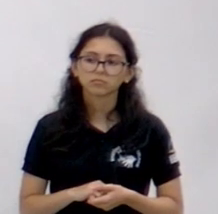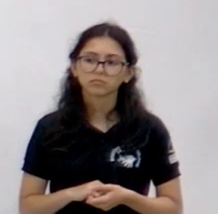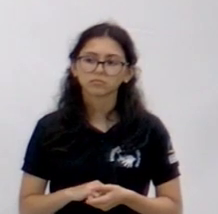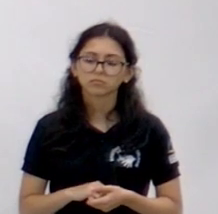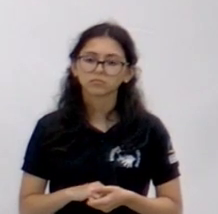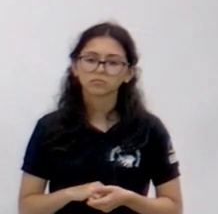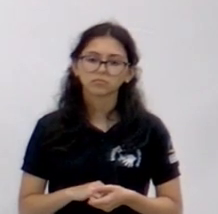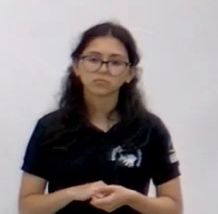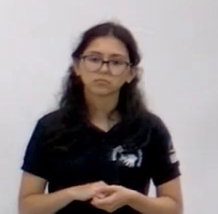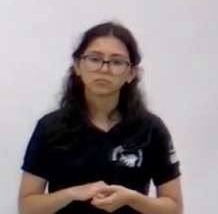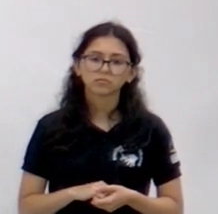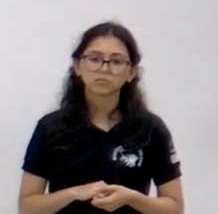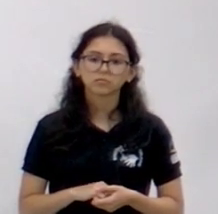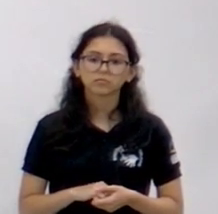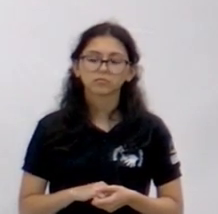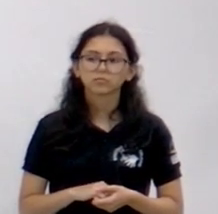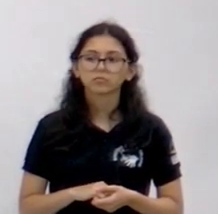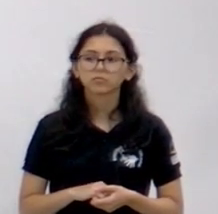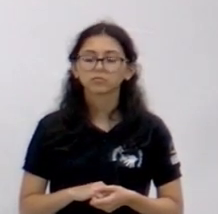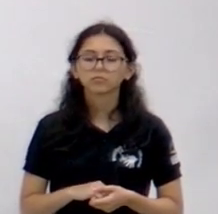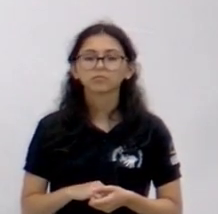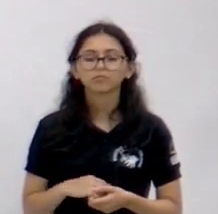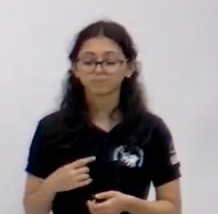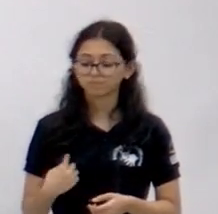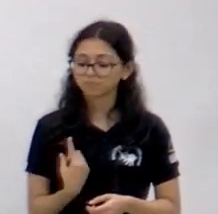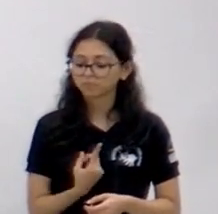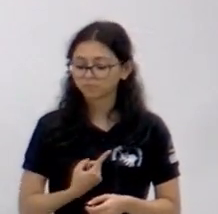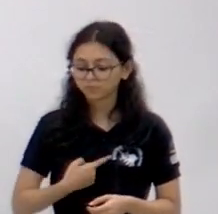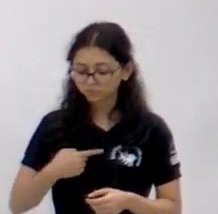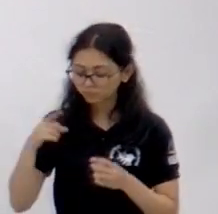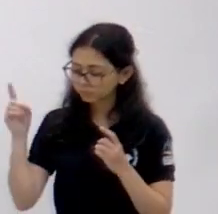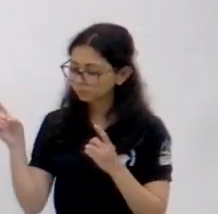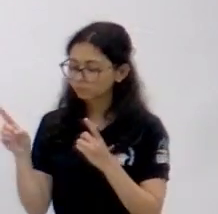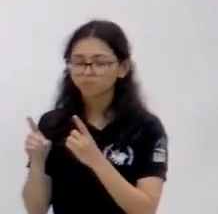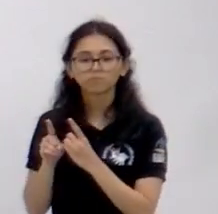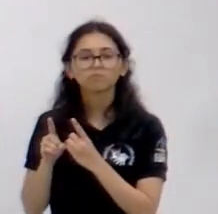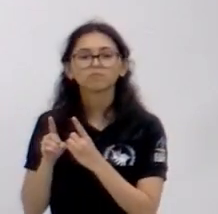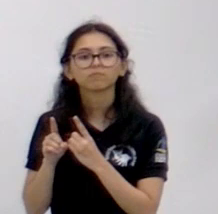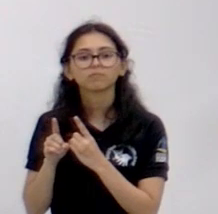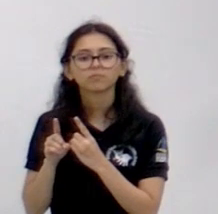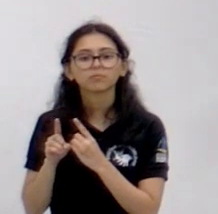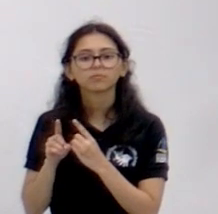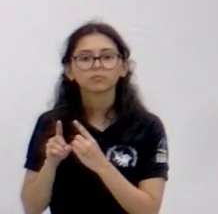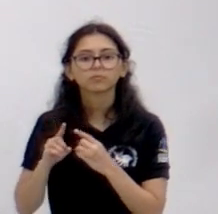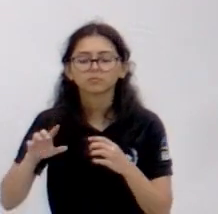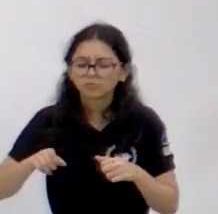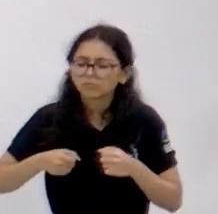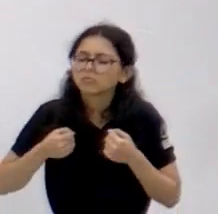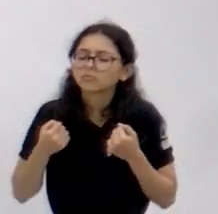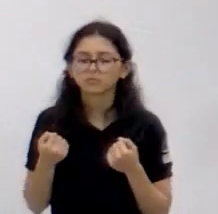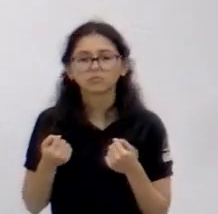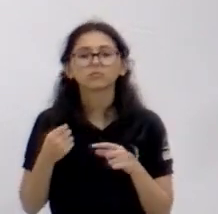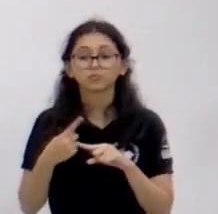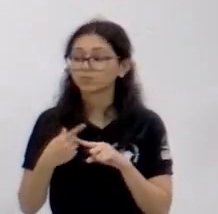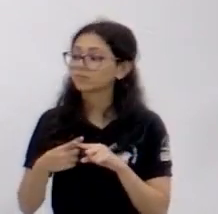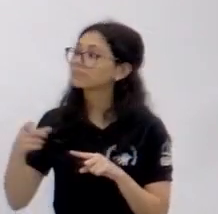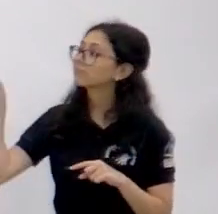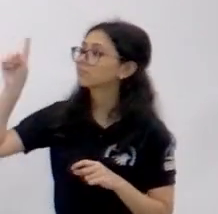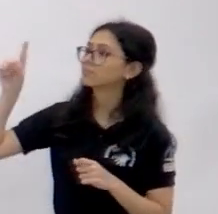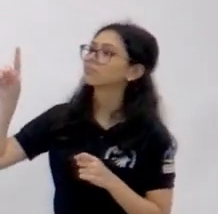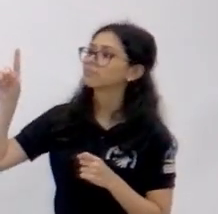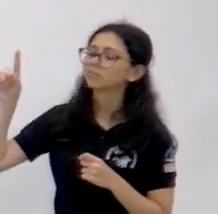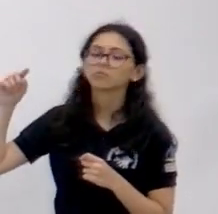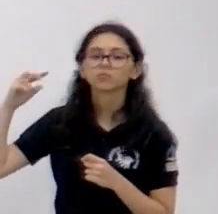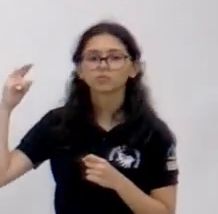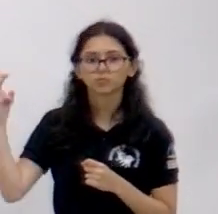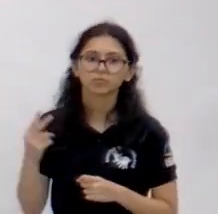Exatamente sobre esse valente, não valente porque se achava valente, mas um valente porque Deus viu valentia, coragem na vida desse homem,